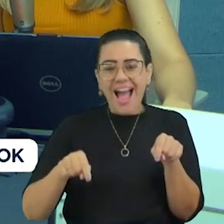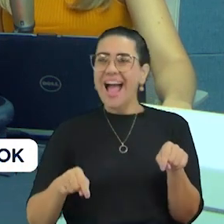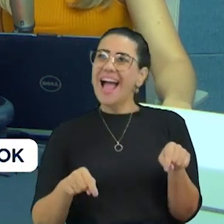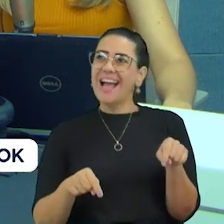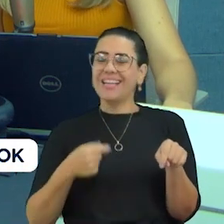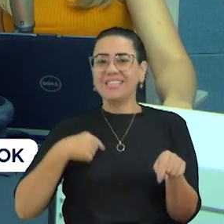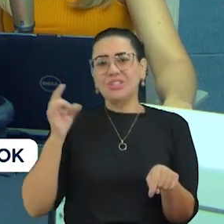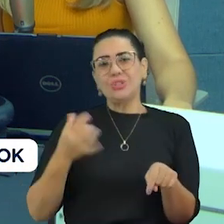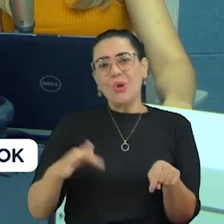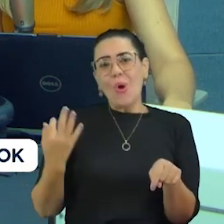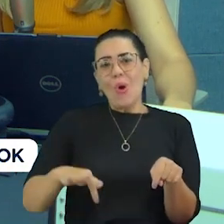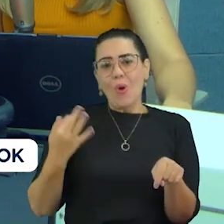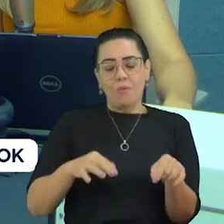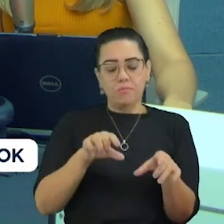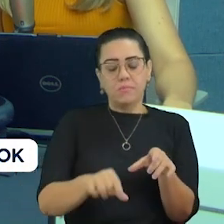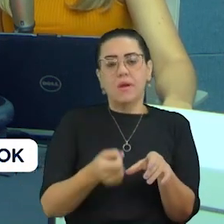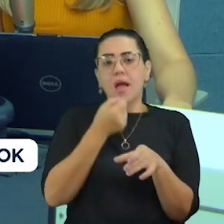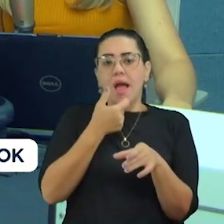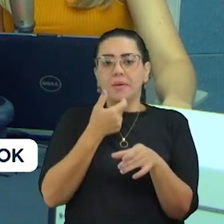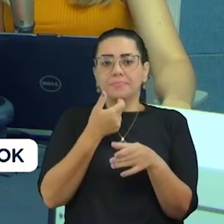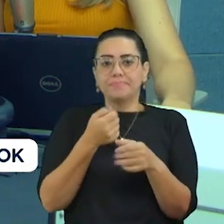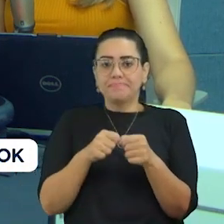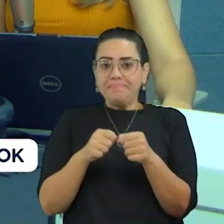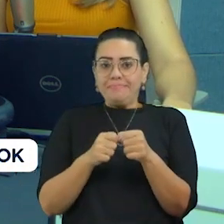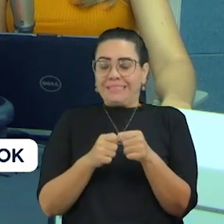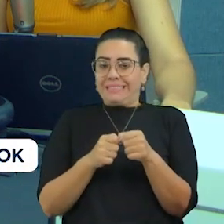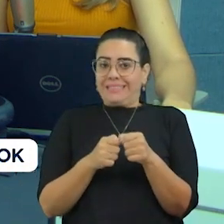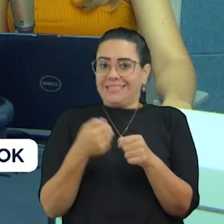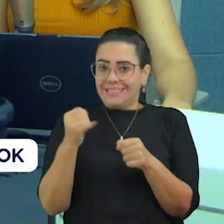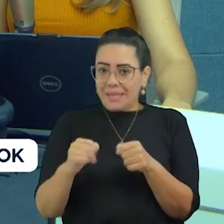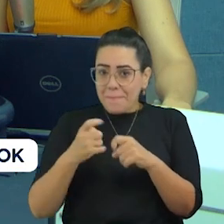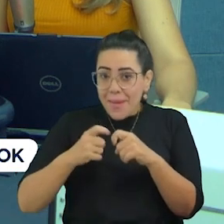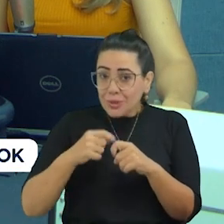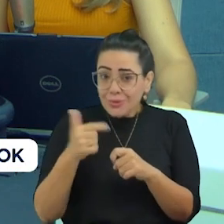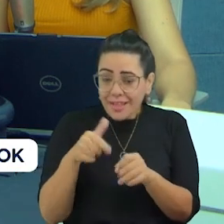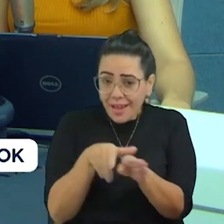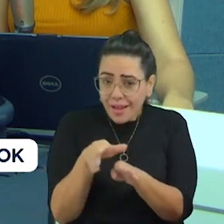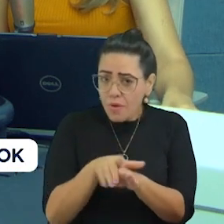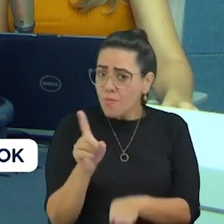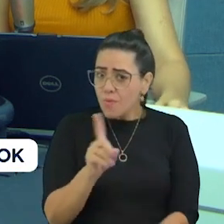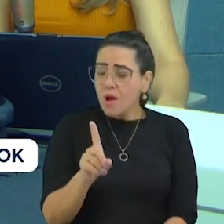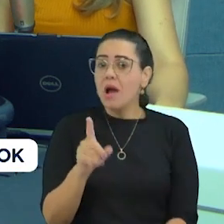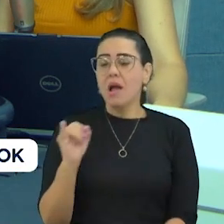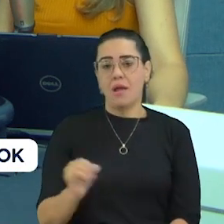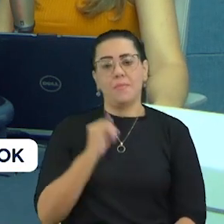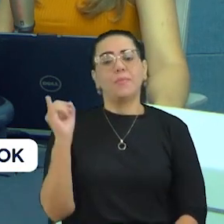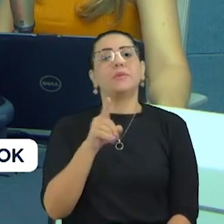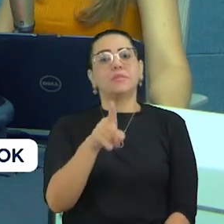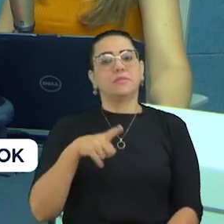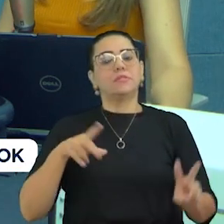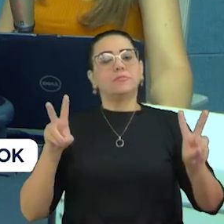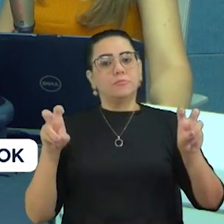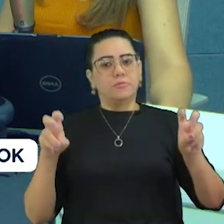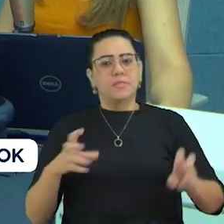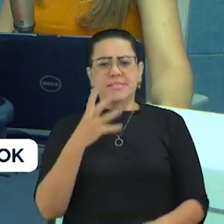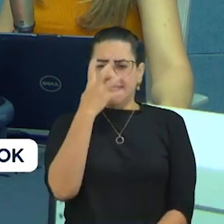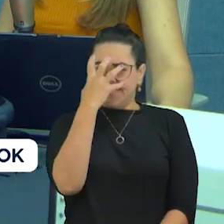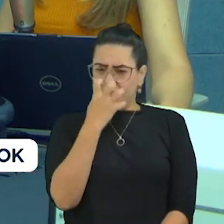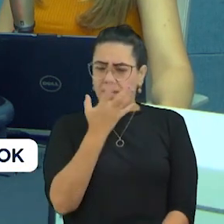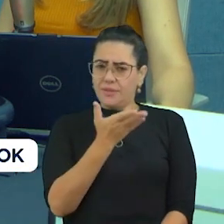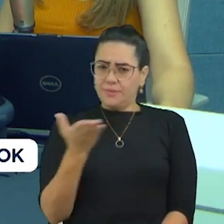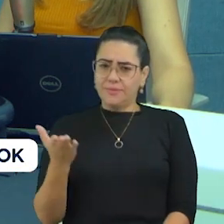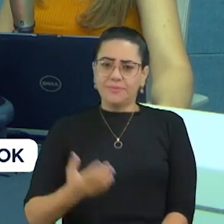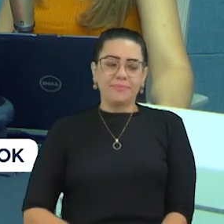participar mandando sua pergunta, sua dúvida sobre esse assunto, que é um assunto muito sério, né, professor?